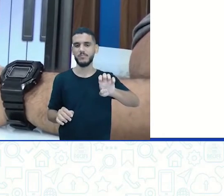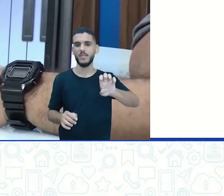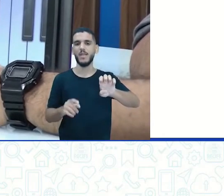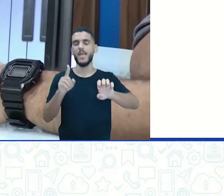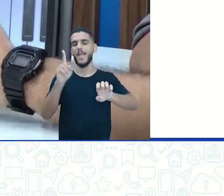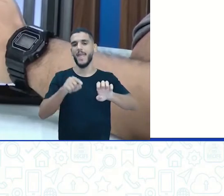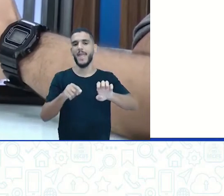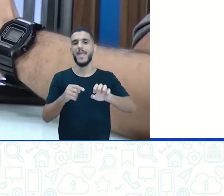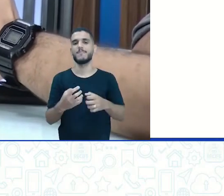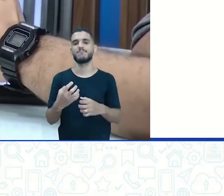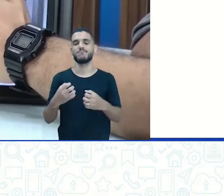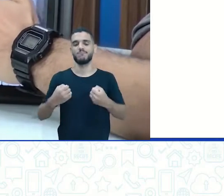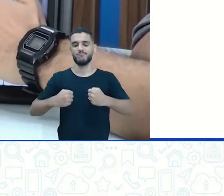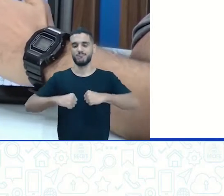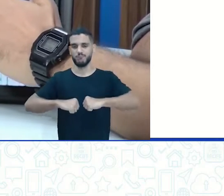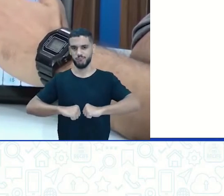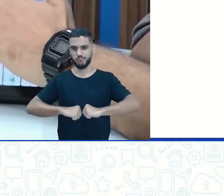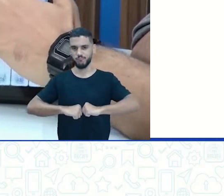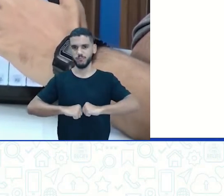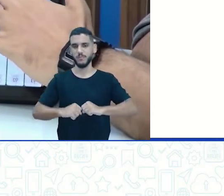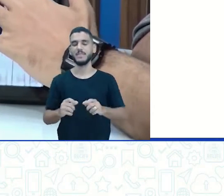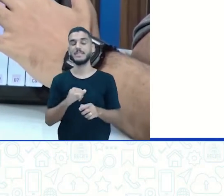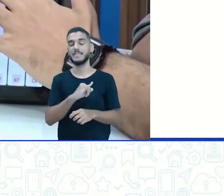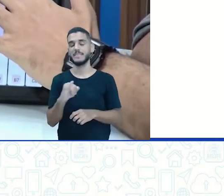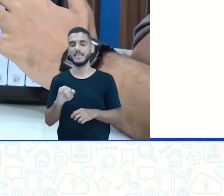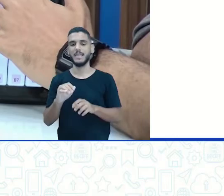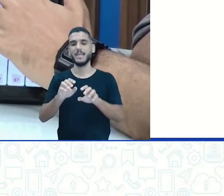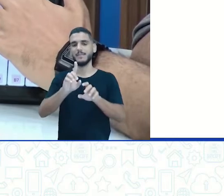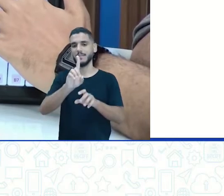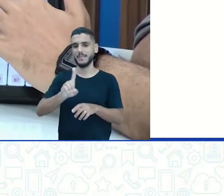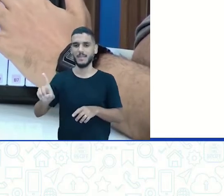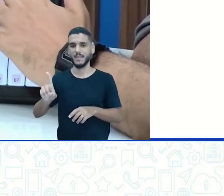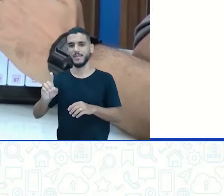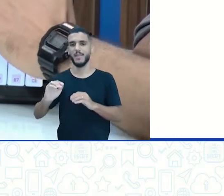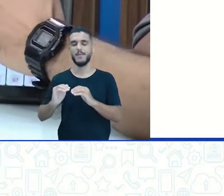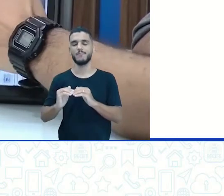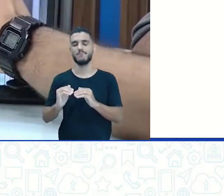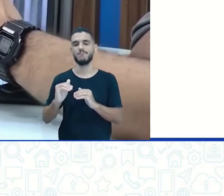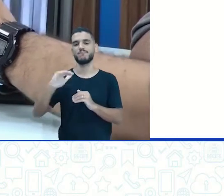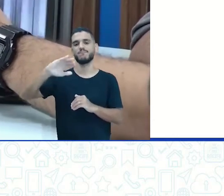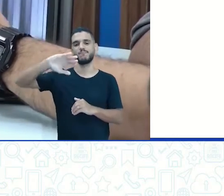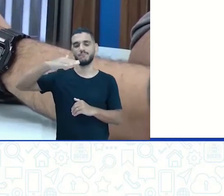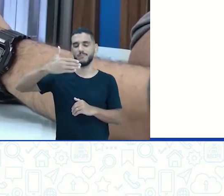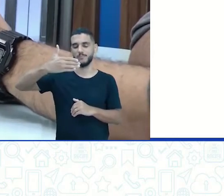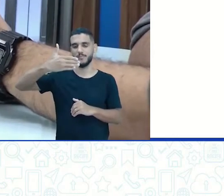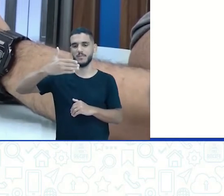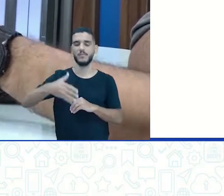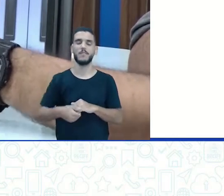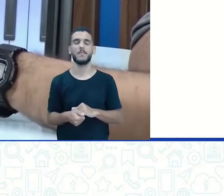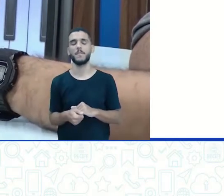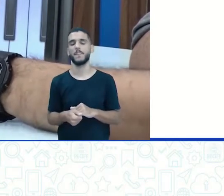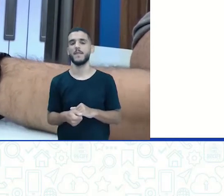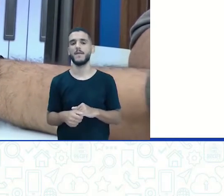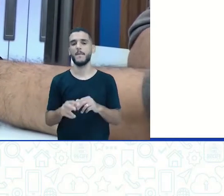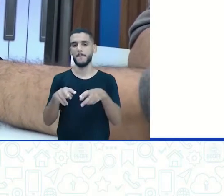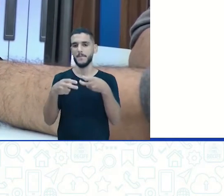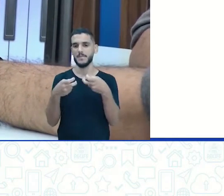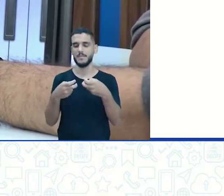fica o som. Quanto mais para a direita eu coloco, mais agudo. Vou mostrar para vocês. Olha o grave como